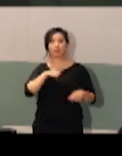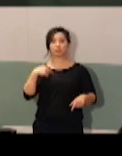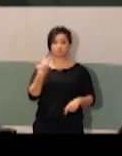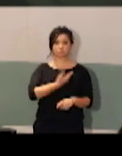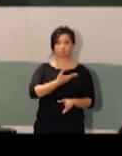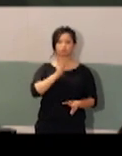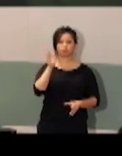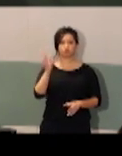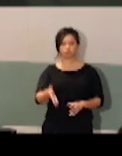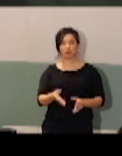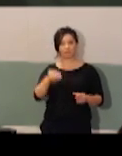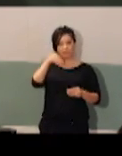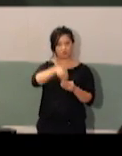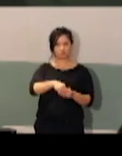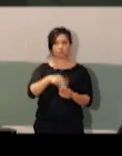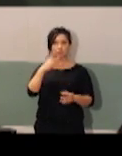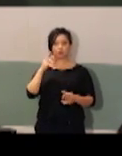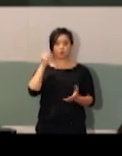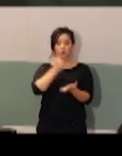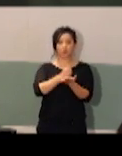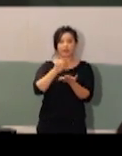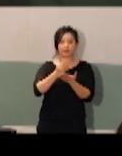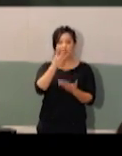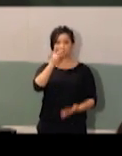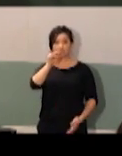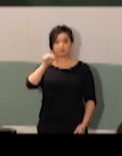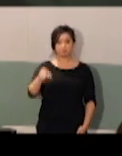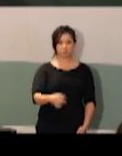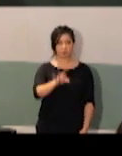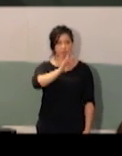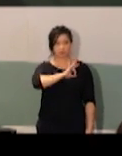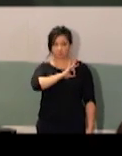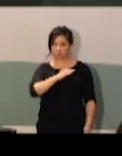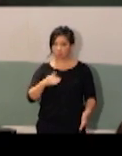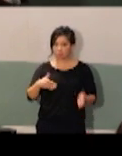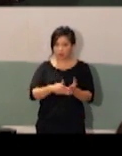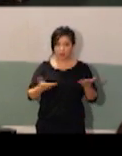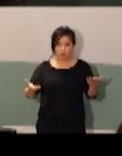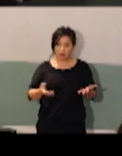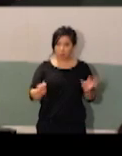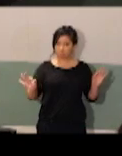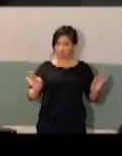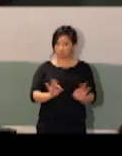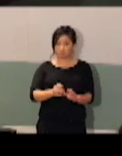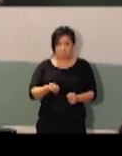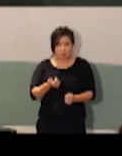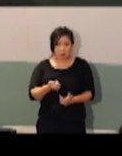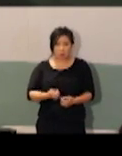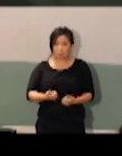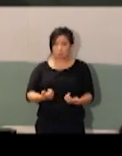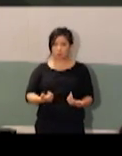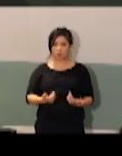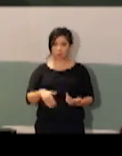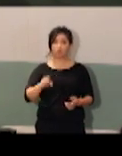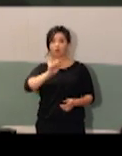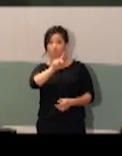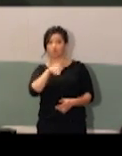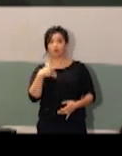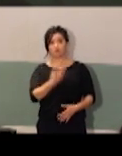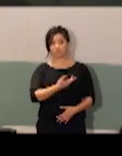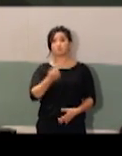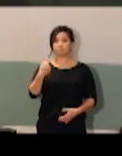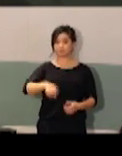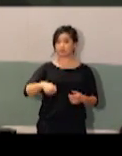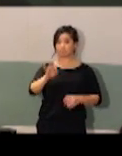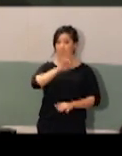mil policiais civis para serem contratados. Até agora, assumiram muito pouco. Nós precisamos, sim, Cosme e Damião, mas mais do que isso,